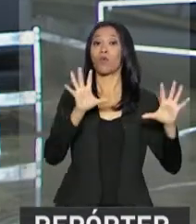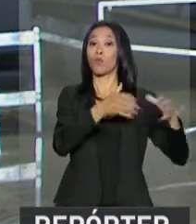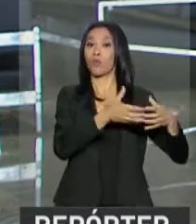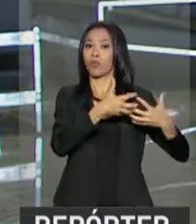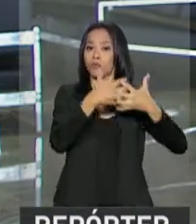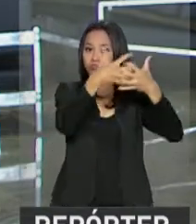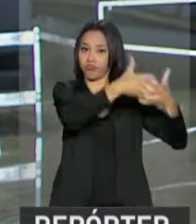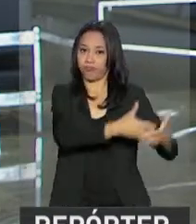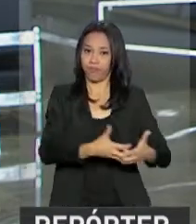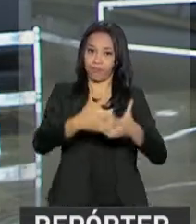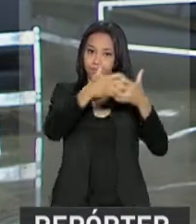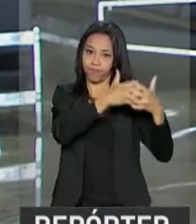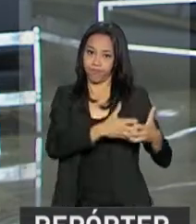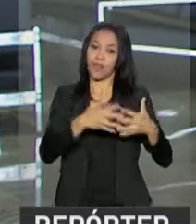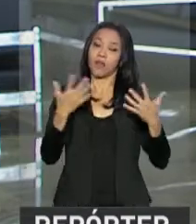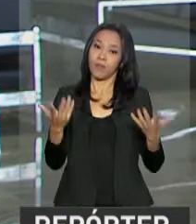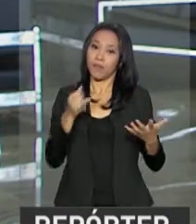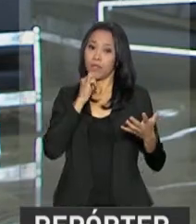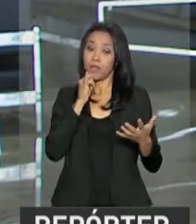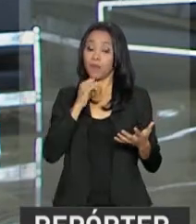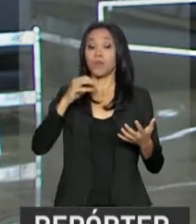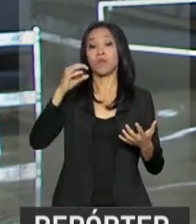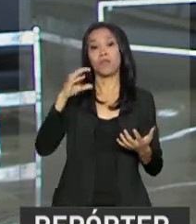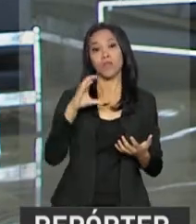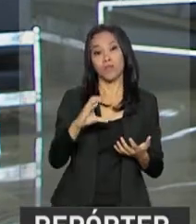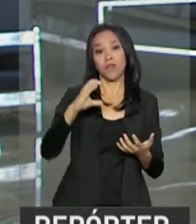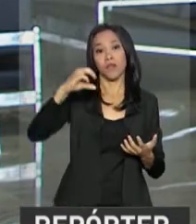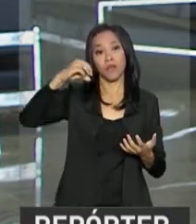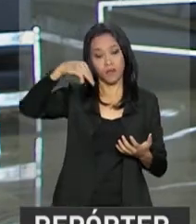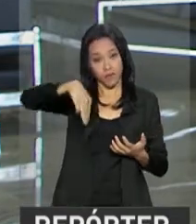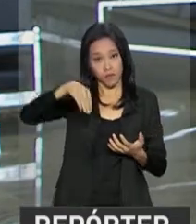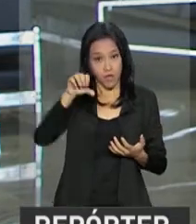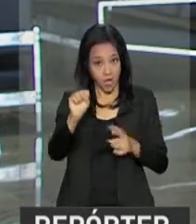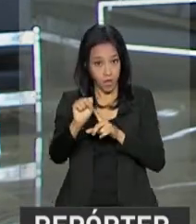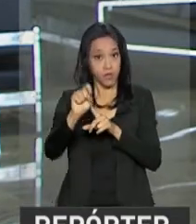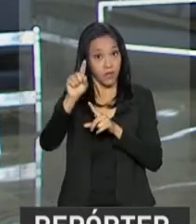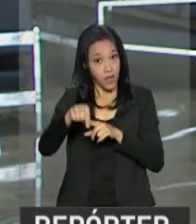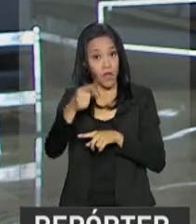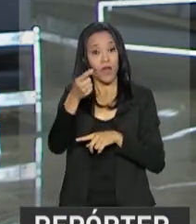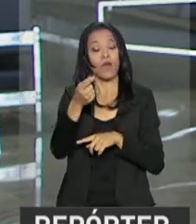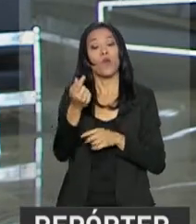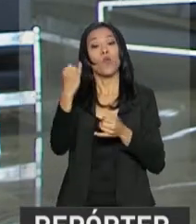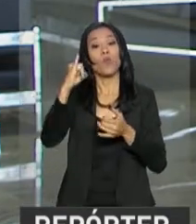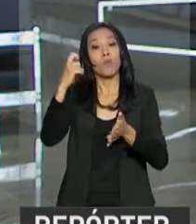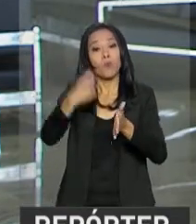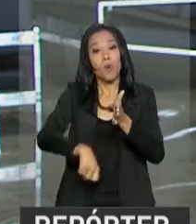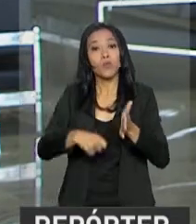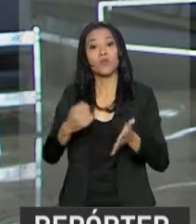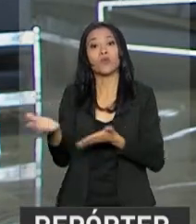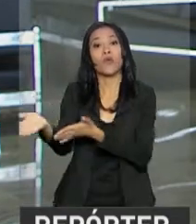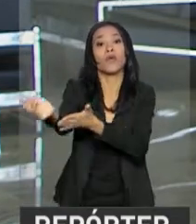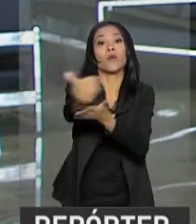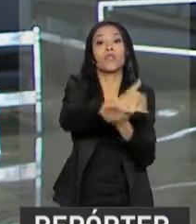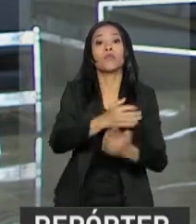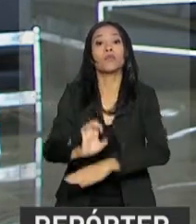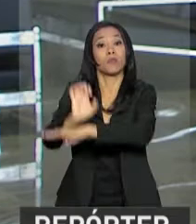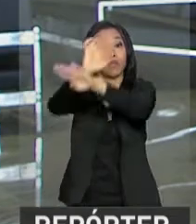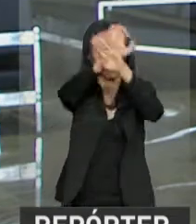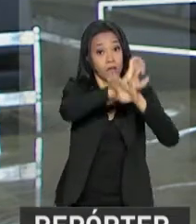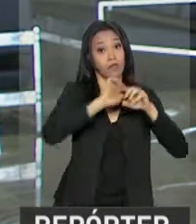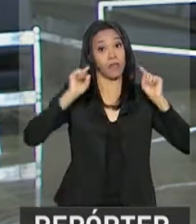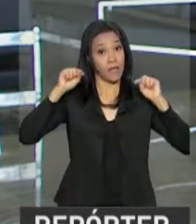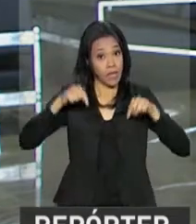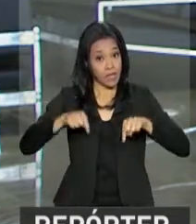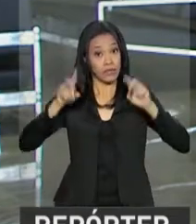estudadas como a do icms que é recolhido pelos estados segundo padilha esse tema será tratado amanhã numa reunião